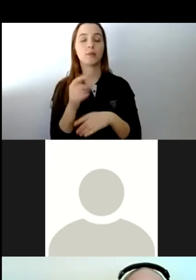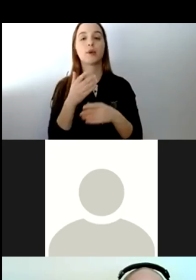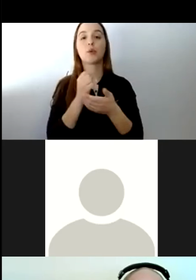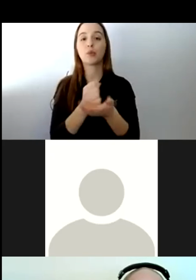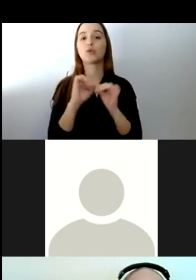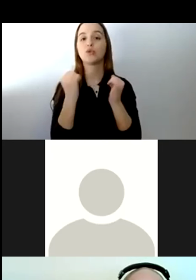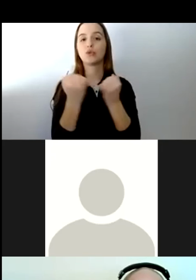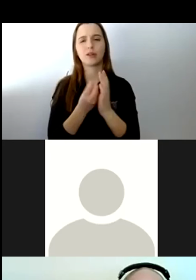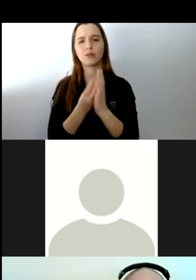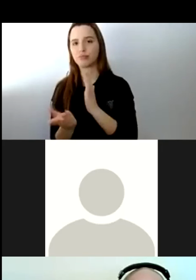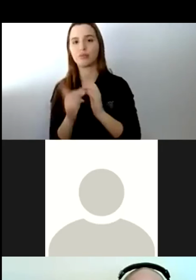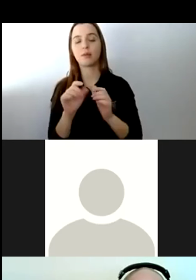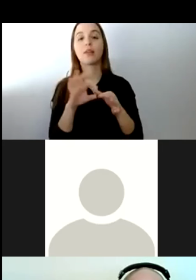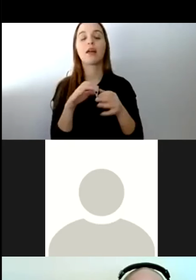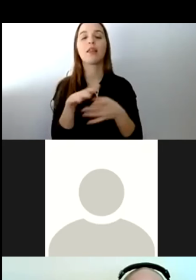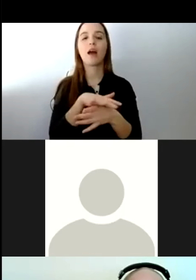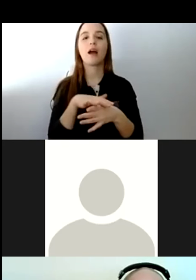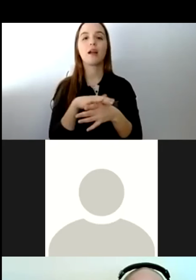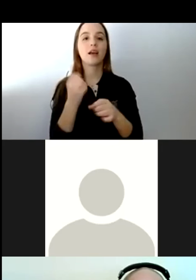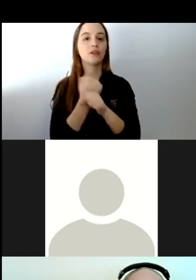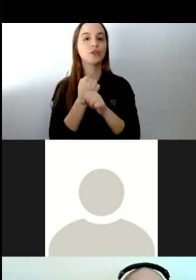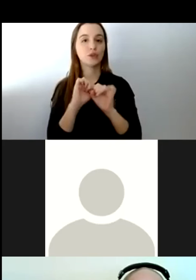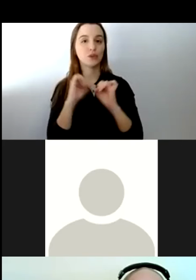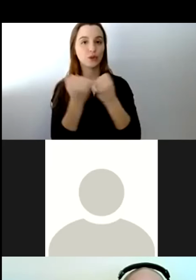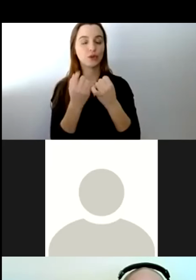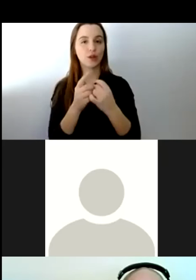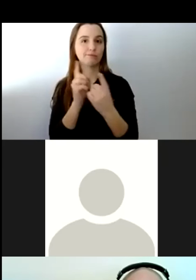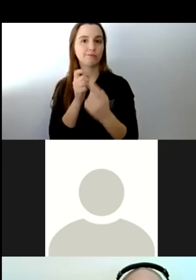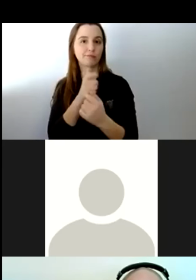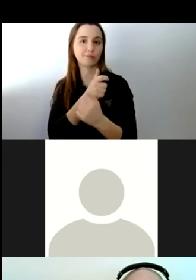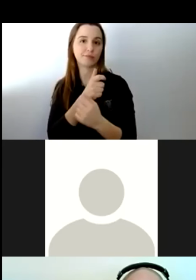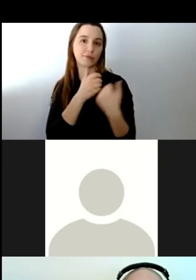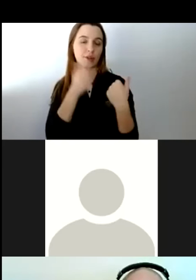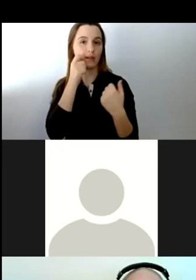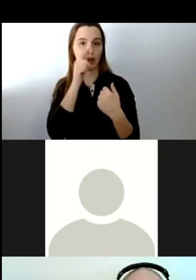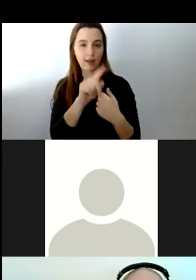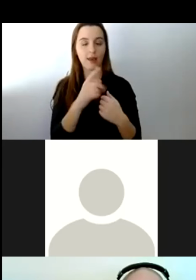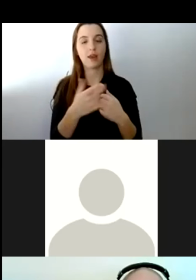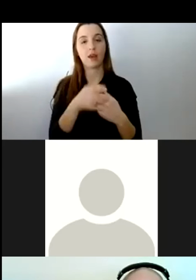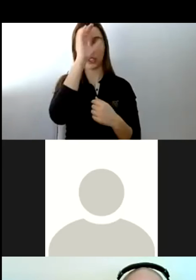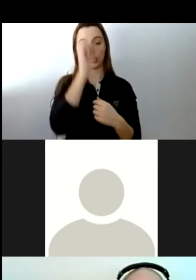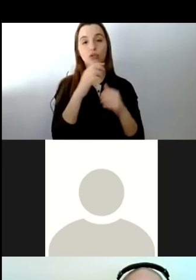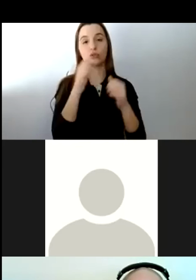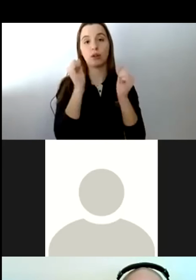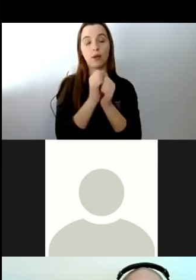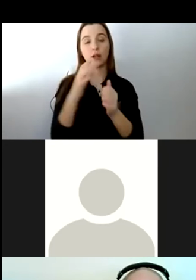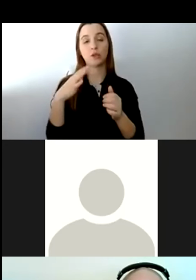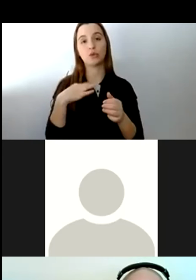da ação social tuteladas pelo Ministério do Trabalho, Solidariedade e Segurança Social.